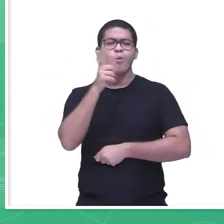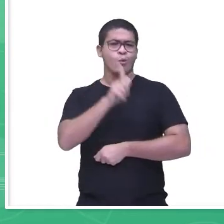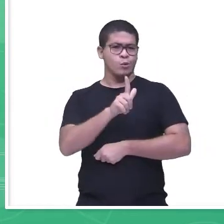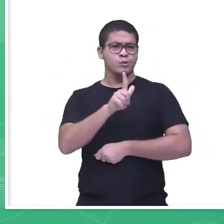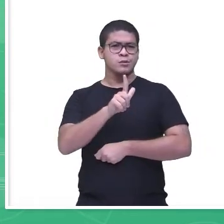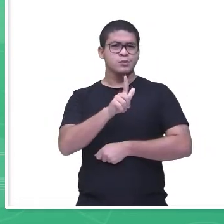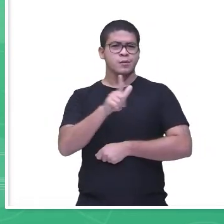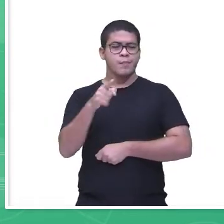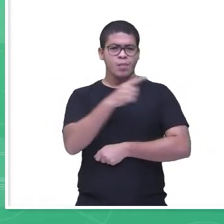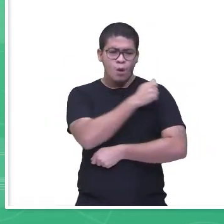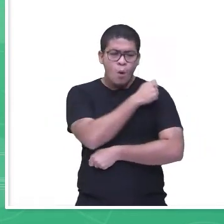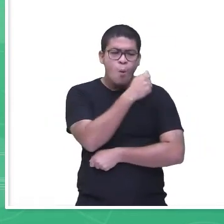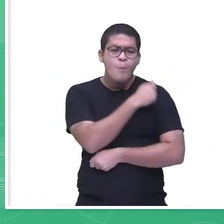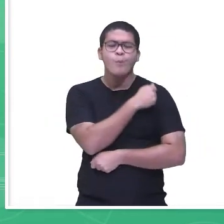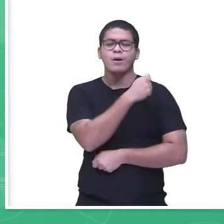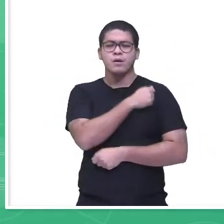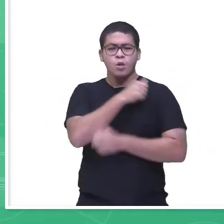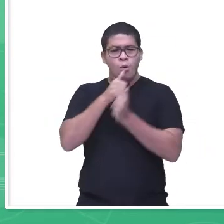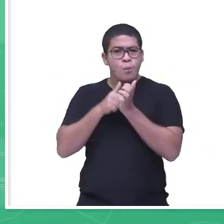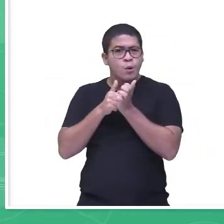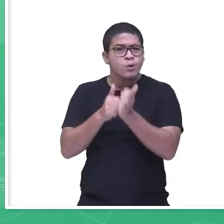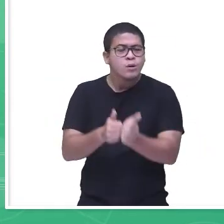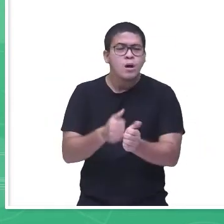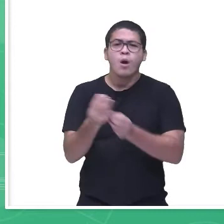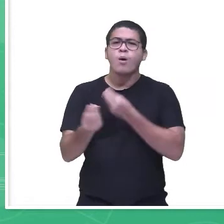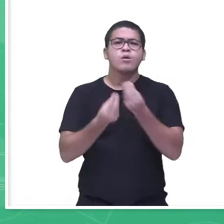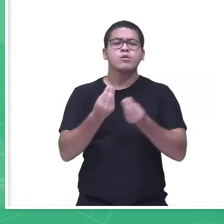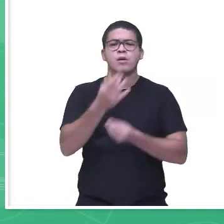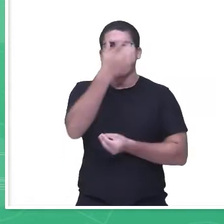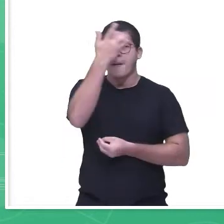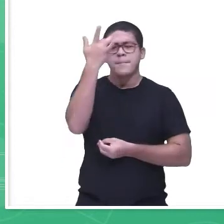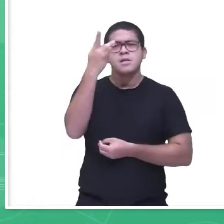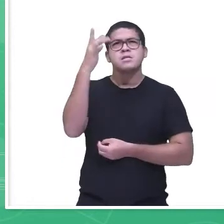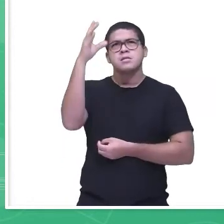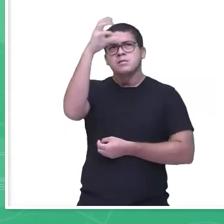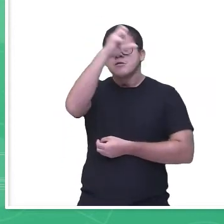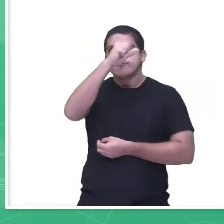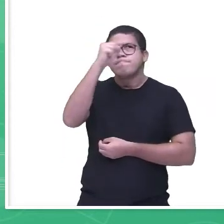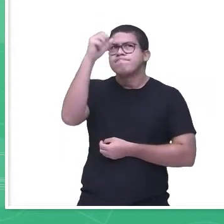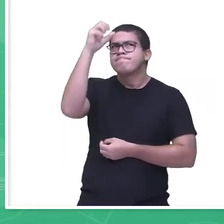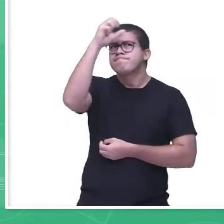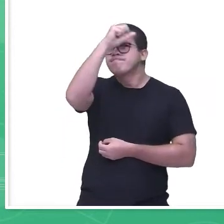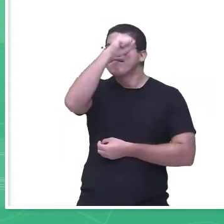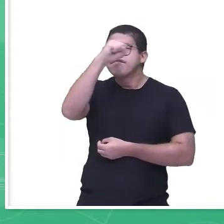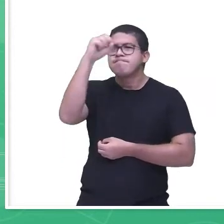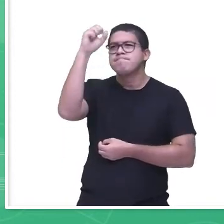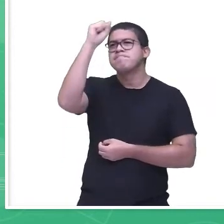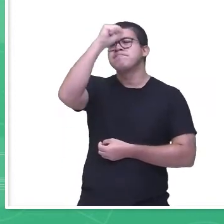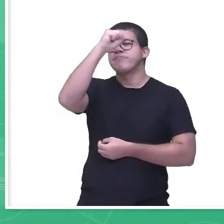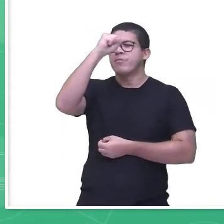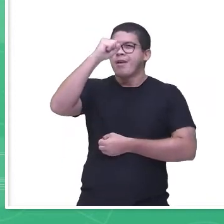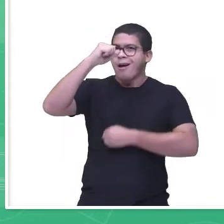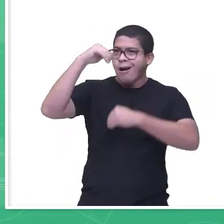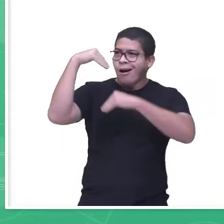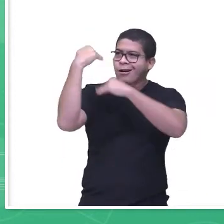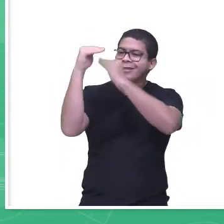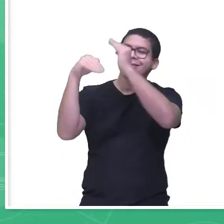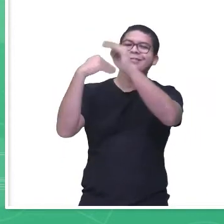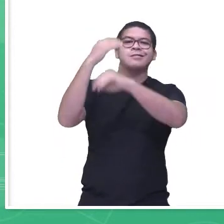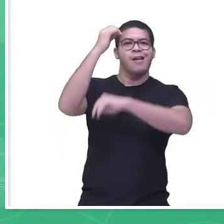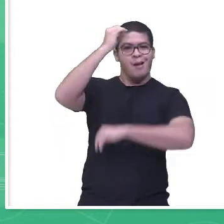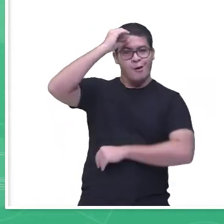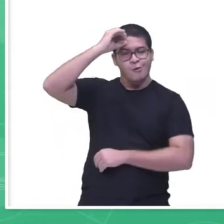meu aluno, do meu discípulo, o conhecimento que ele tem e que ele muitas vezes nem sabe que